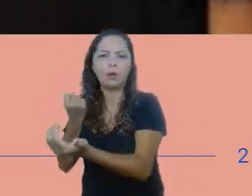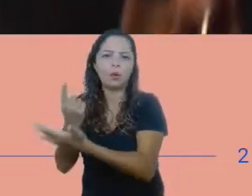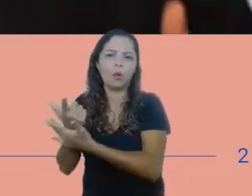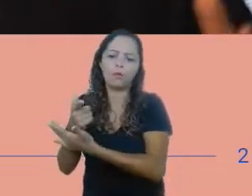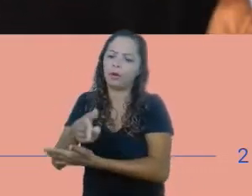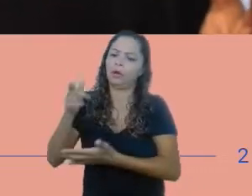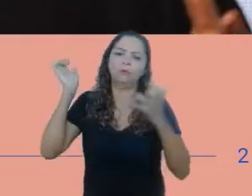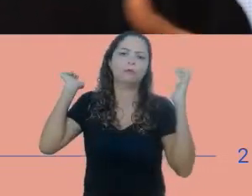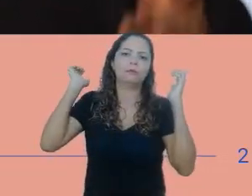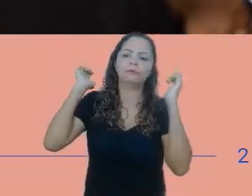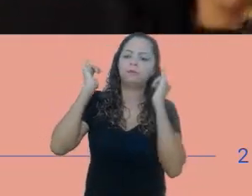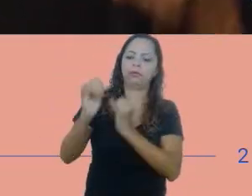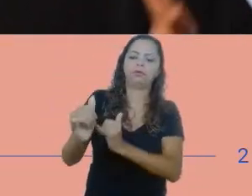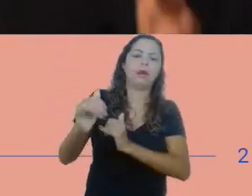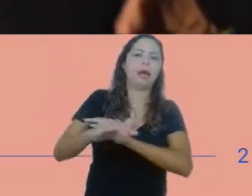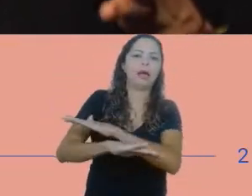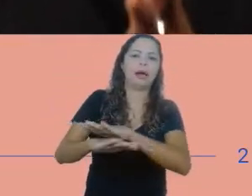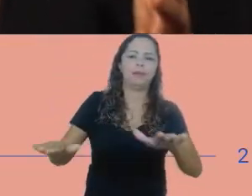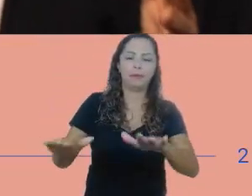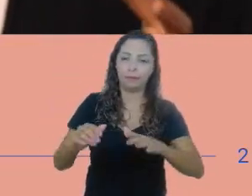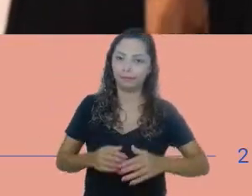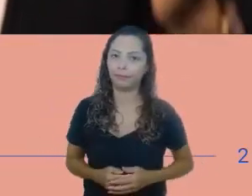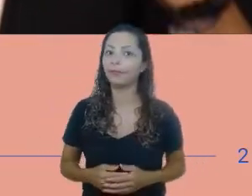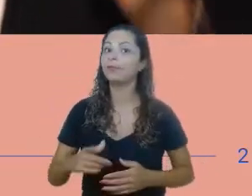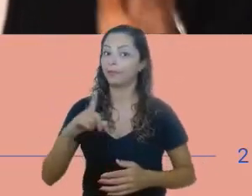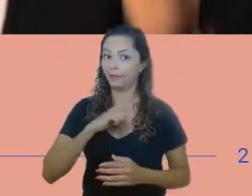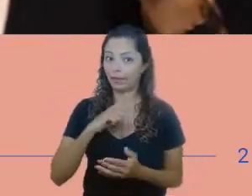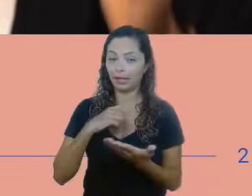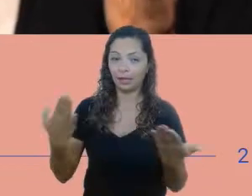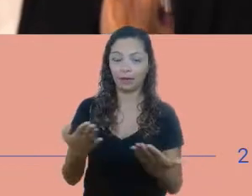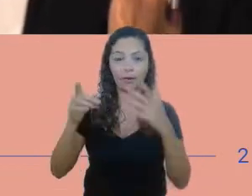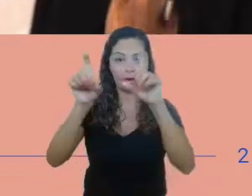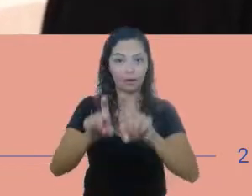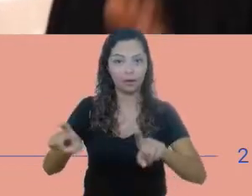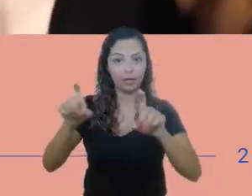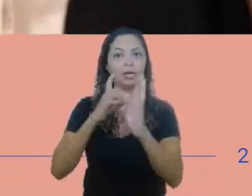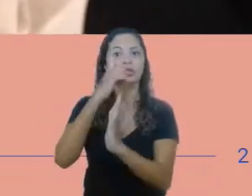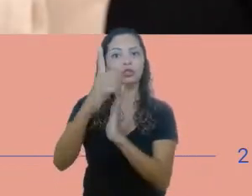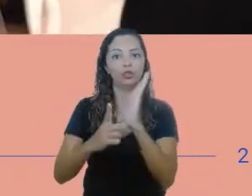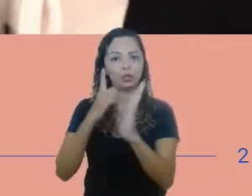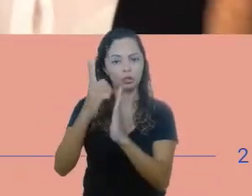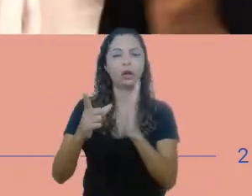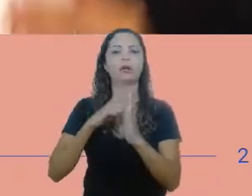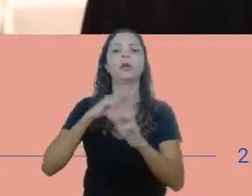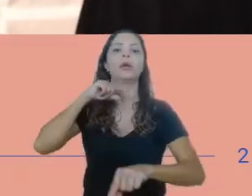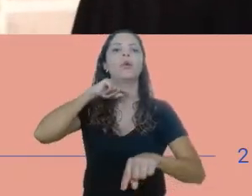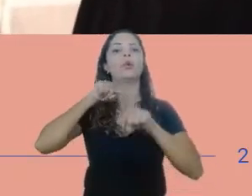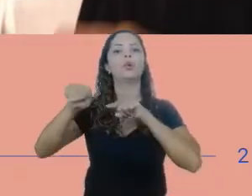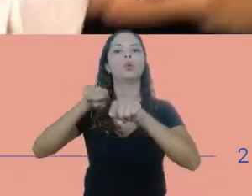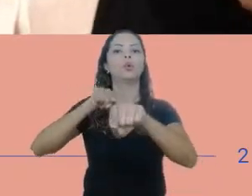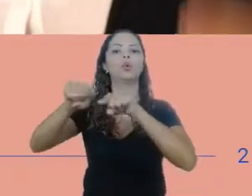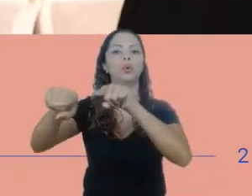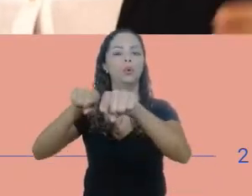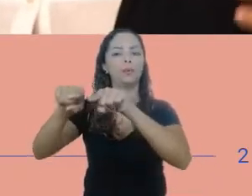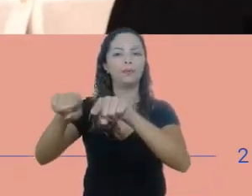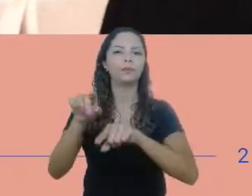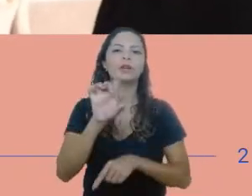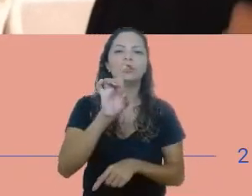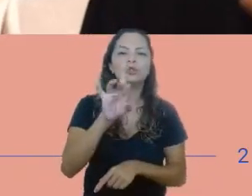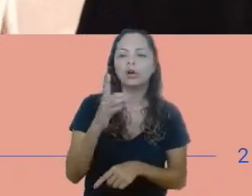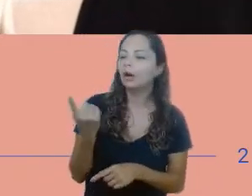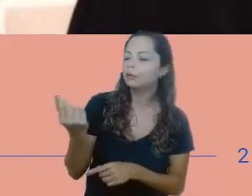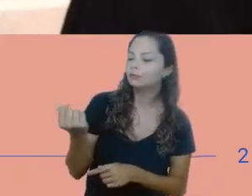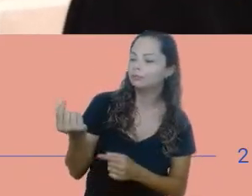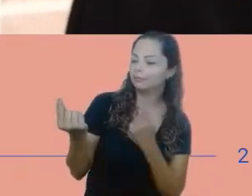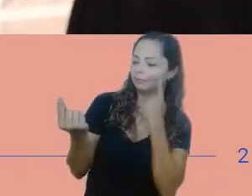na era digital e na era da economia circular não tá mais só voltado à qualidade custo e sim a